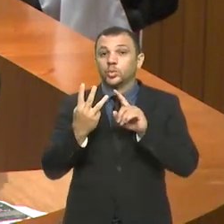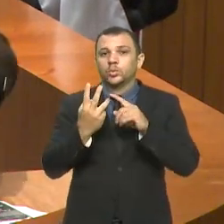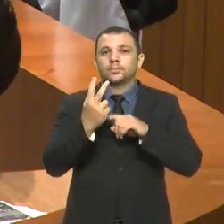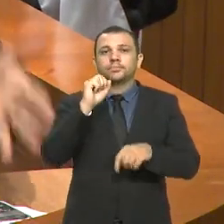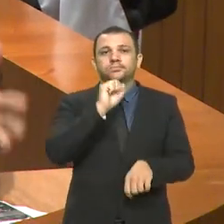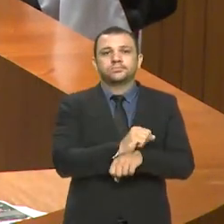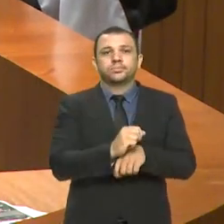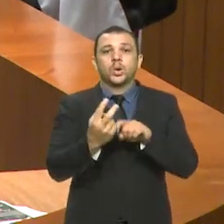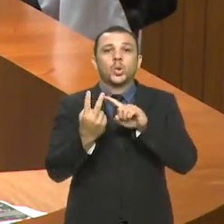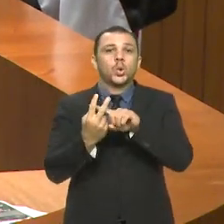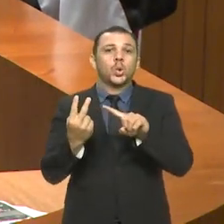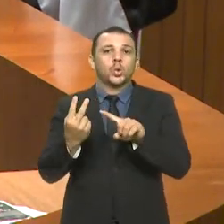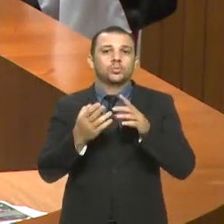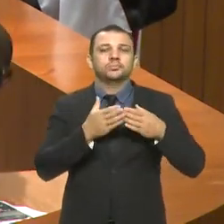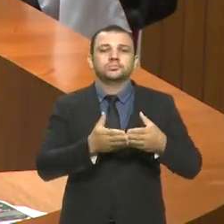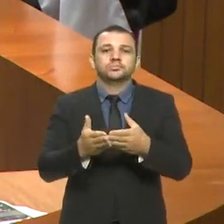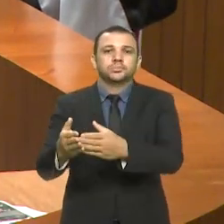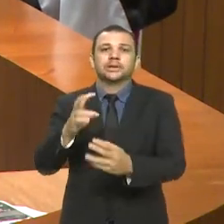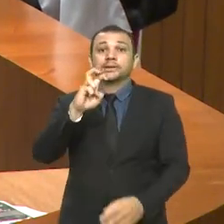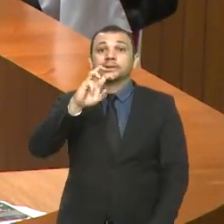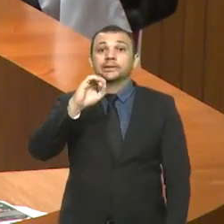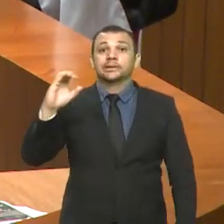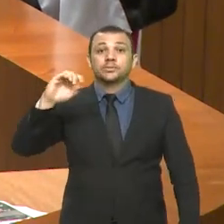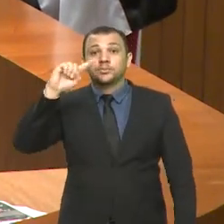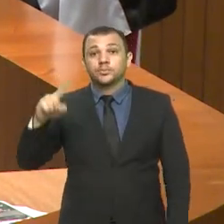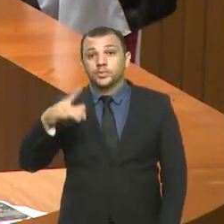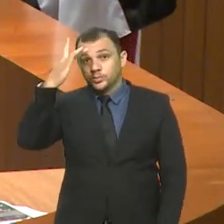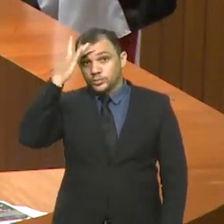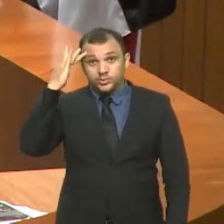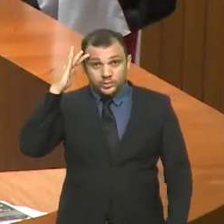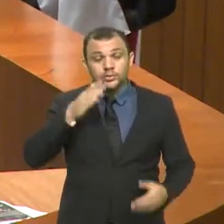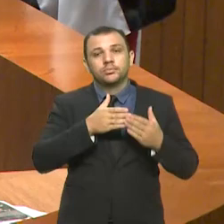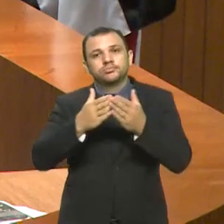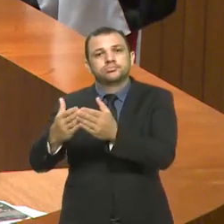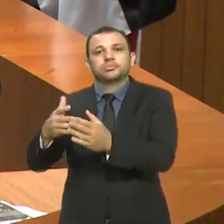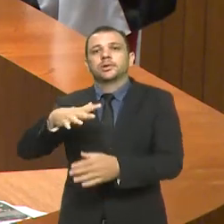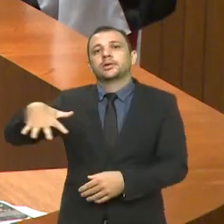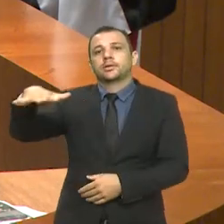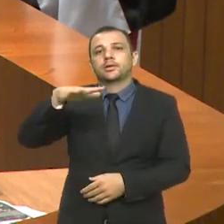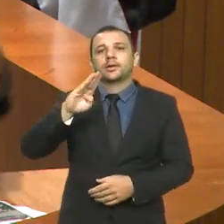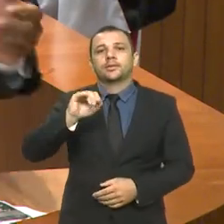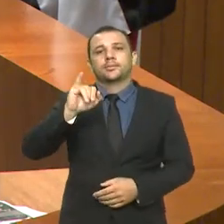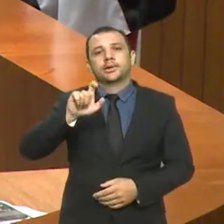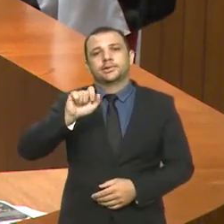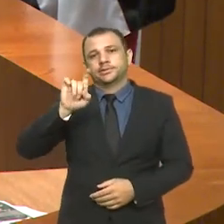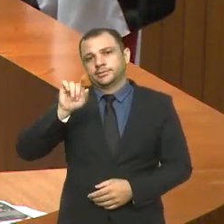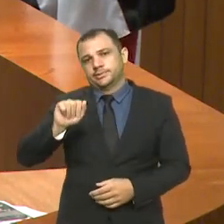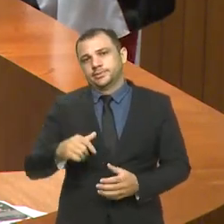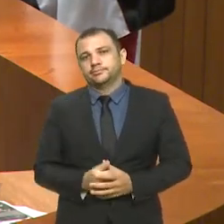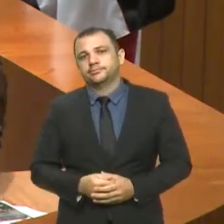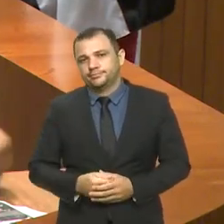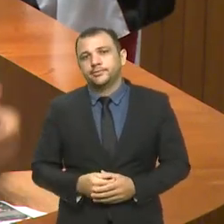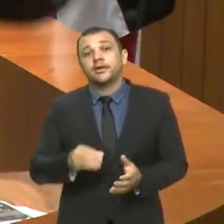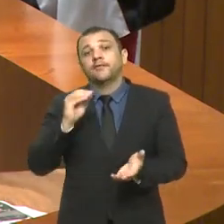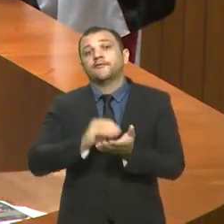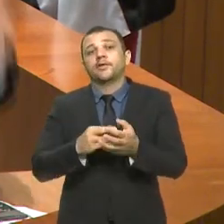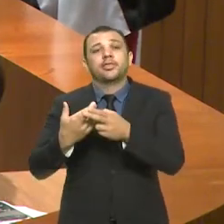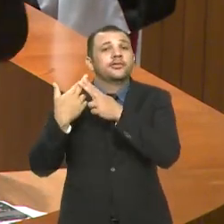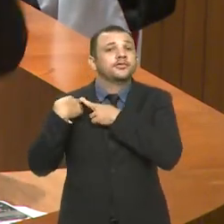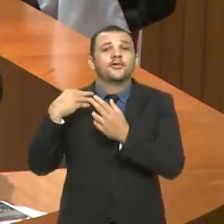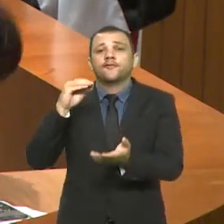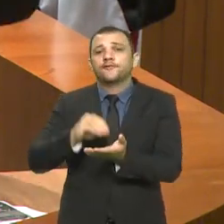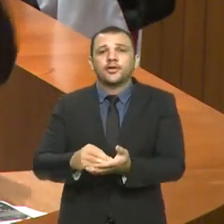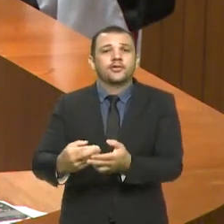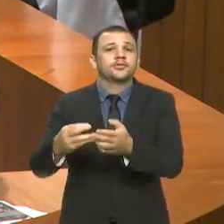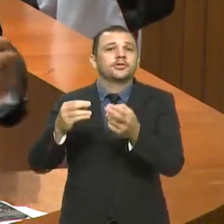mil pessoas na Baixada Maranhense. Isso é falta de respeito. Isso é falta de responsabilidade. É falta de vergonha na cara.